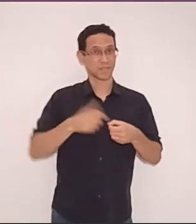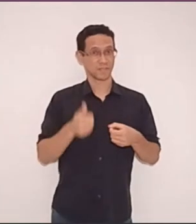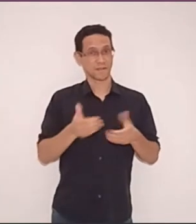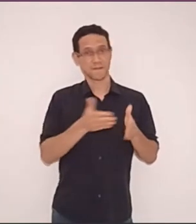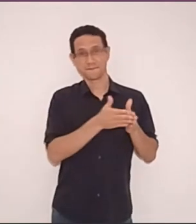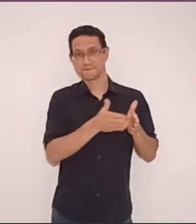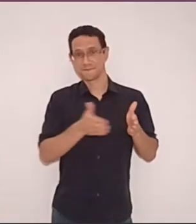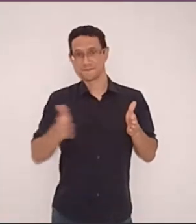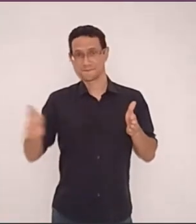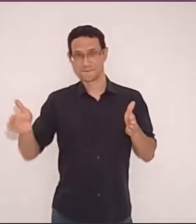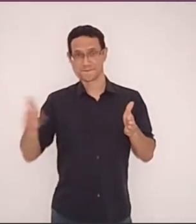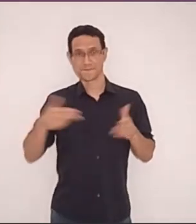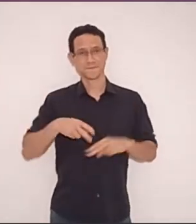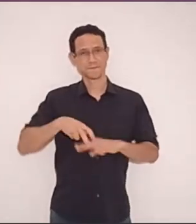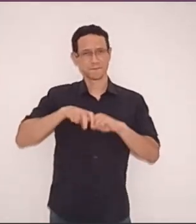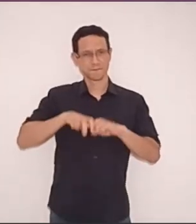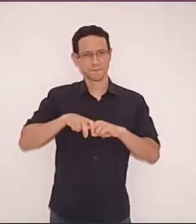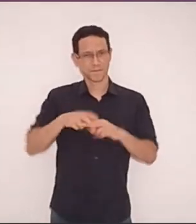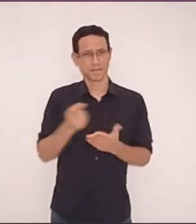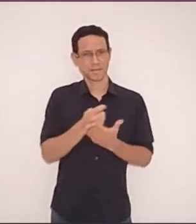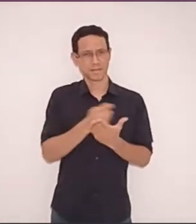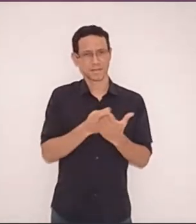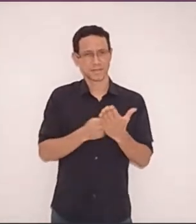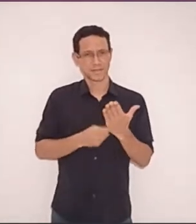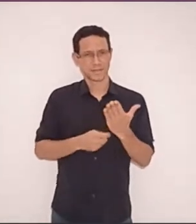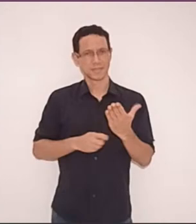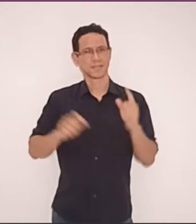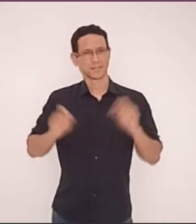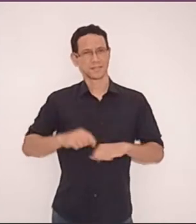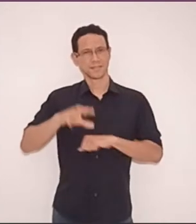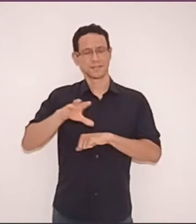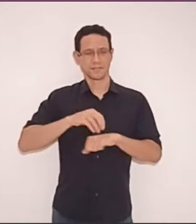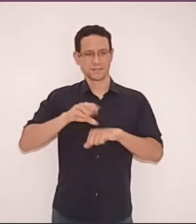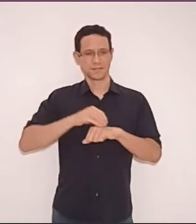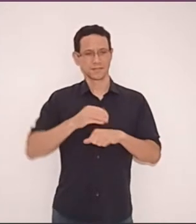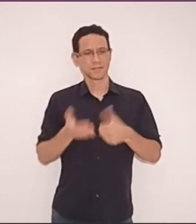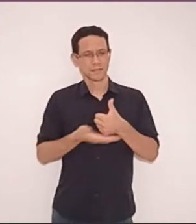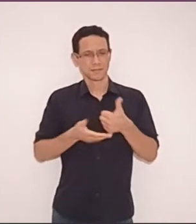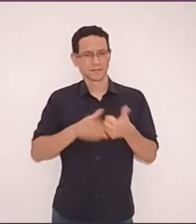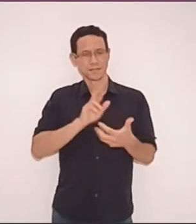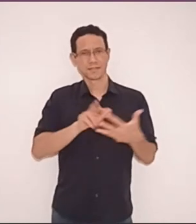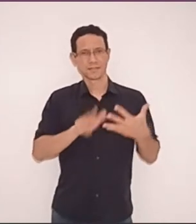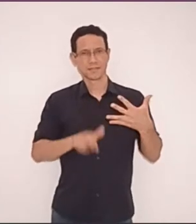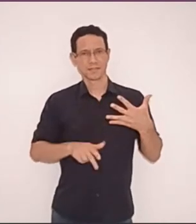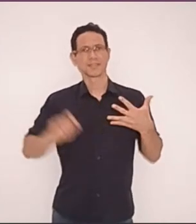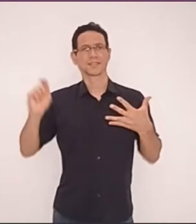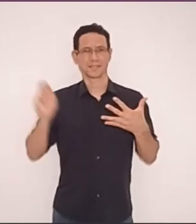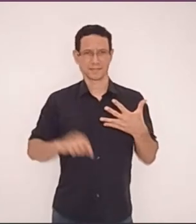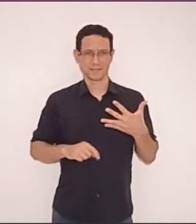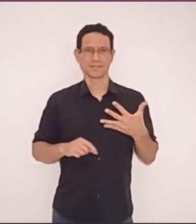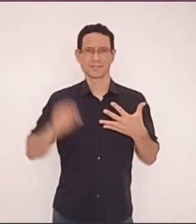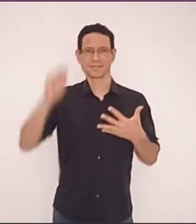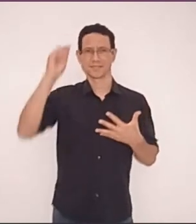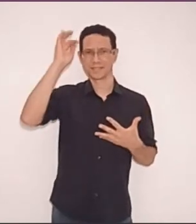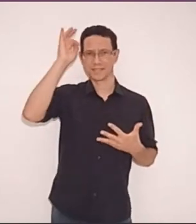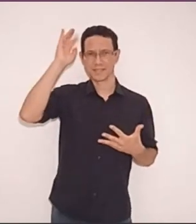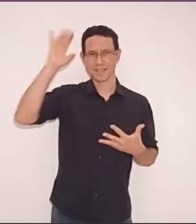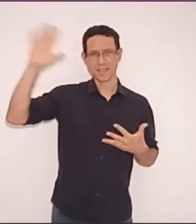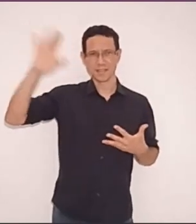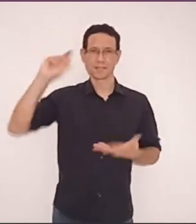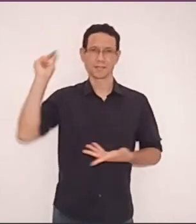indicar e assistir de caderninho sim porque tem muitos fundamentos né muito muita filosofia